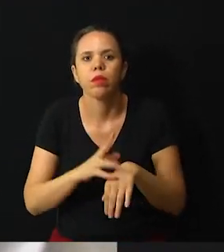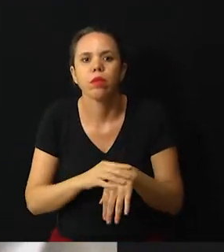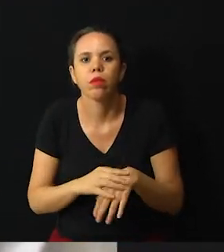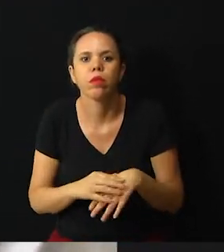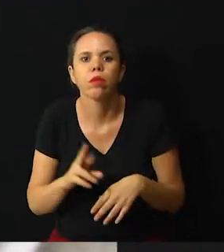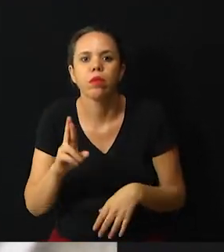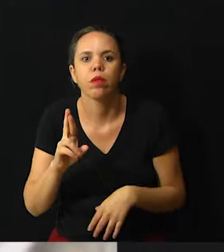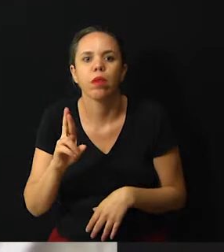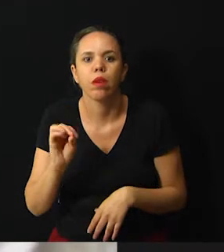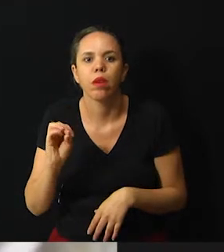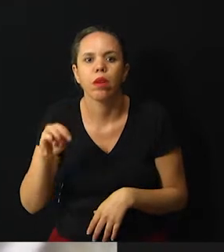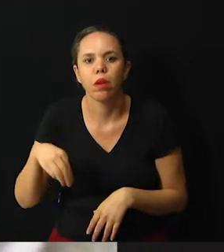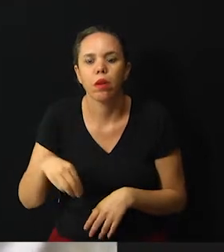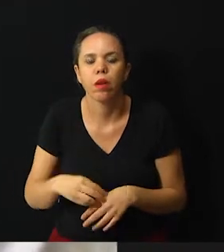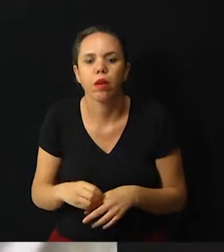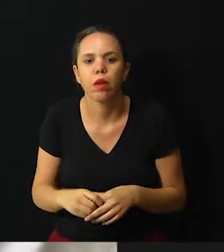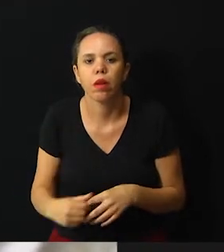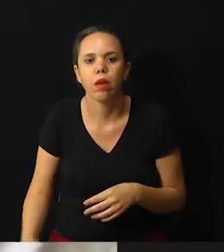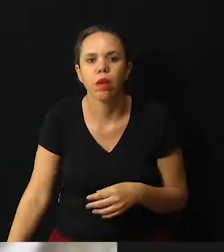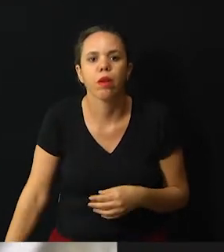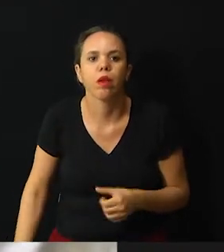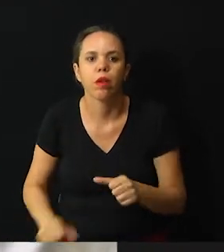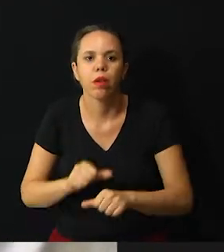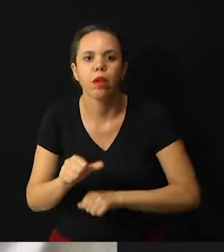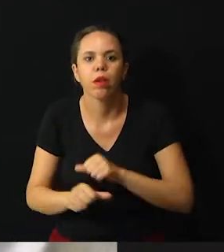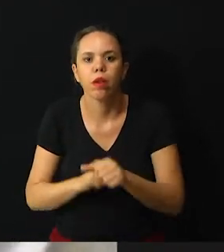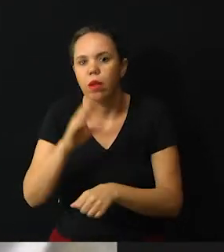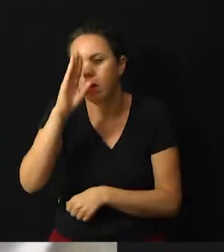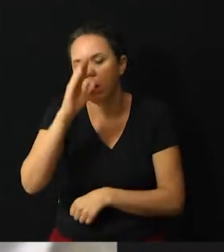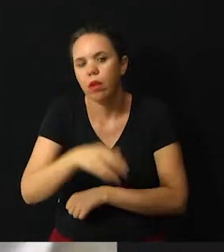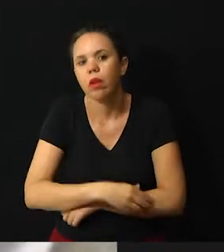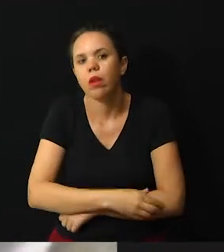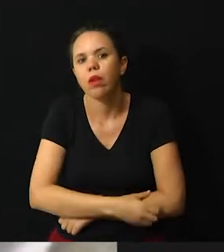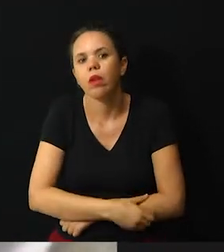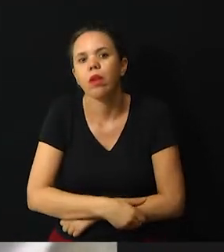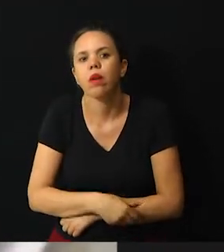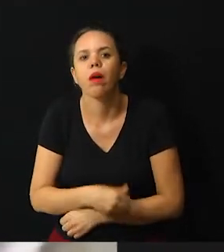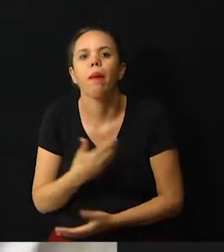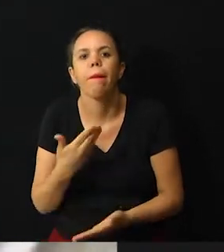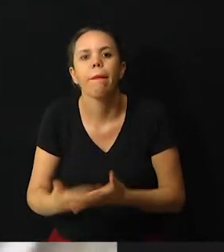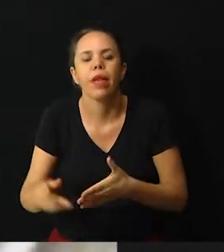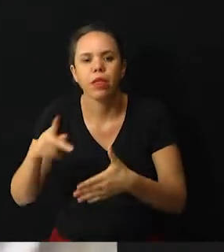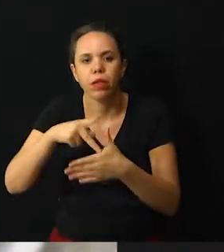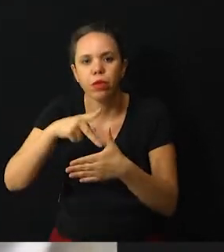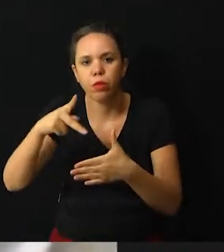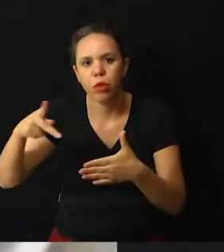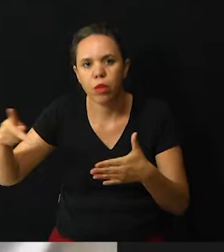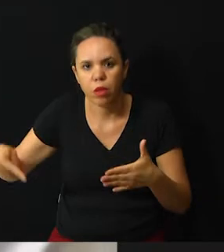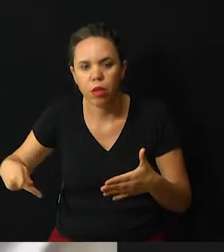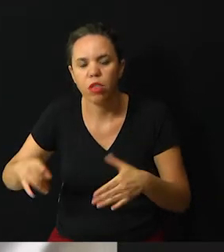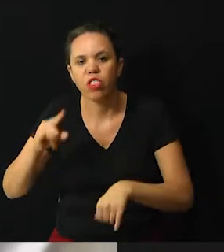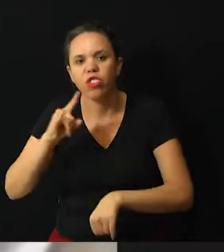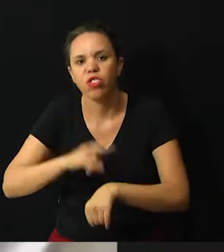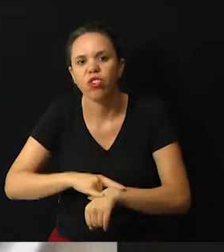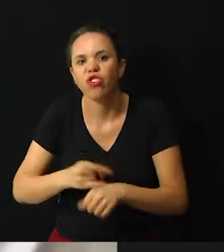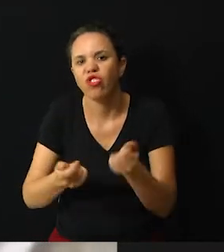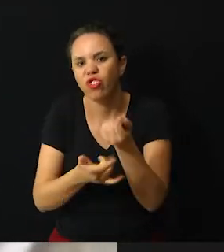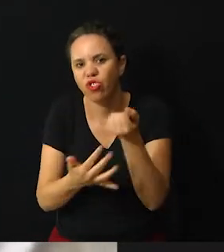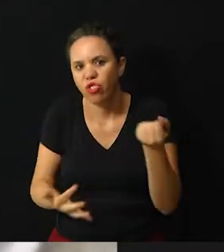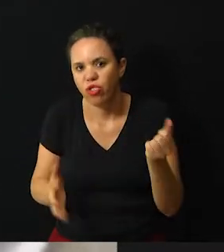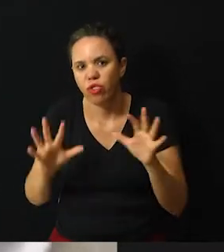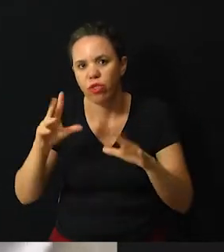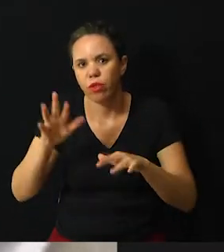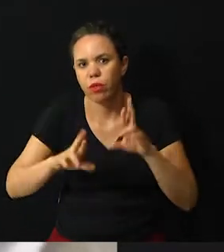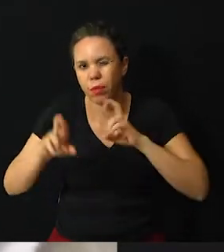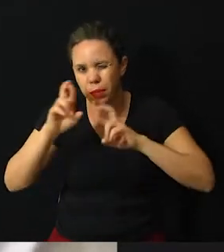insuficiência renal. Isso leva a uma alteração, principalmente com perda de proteína na urina, perda de sangue na urina, mas